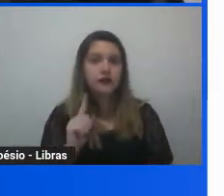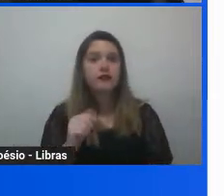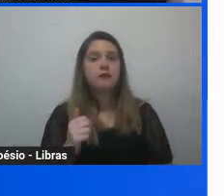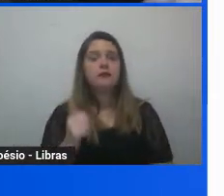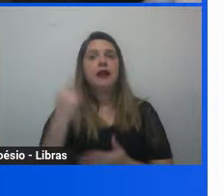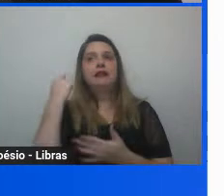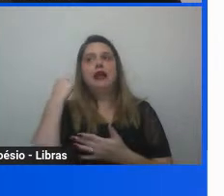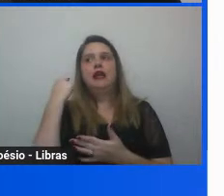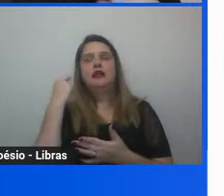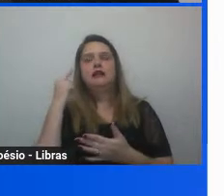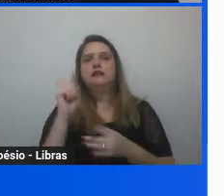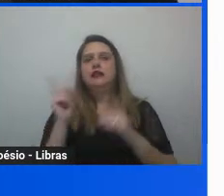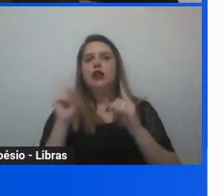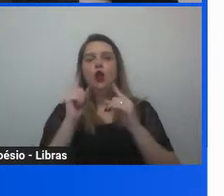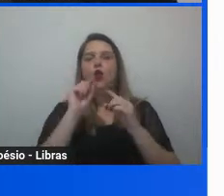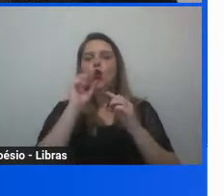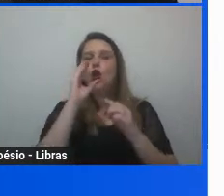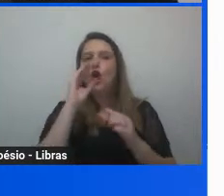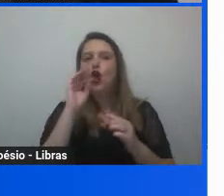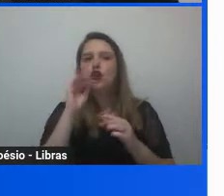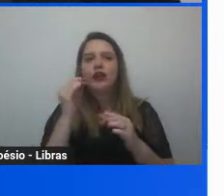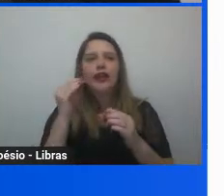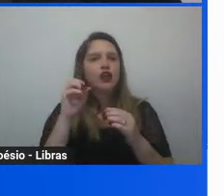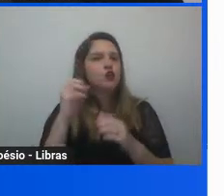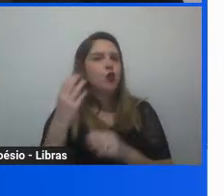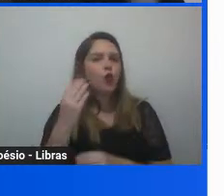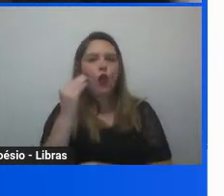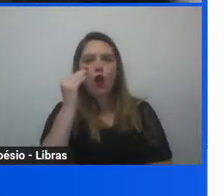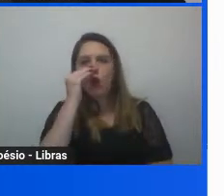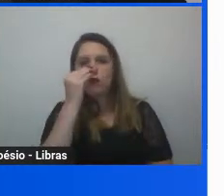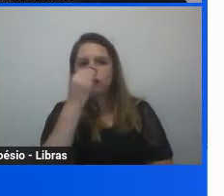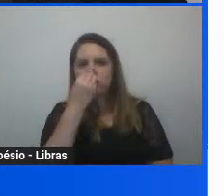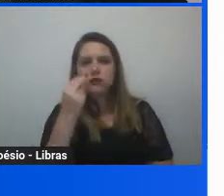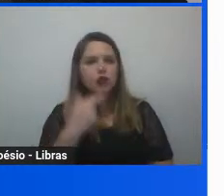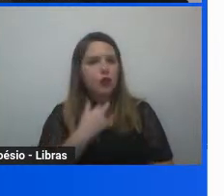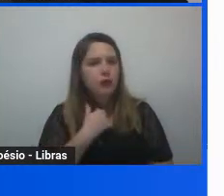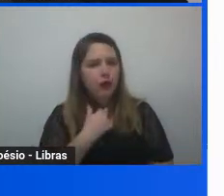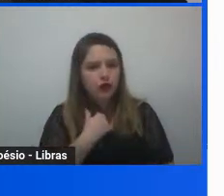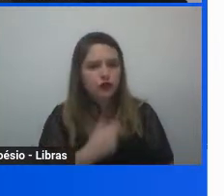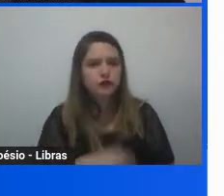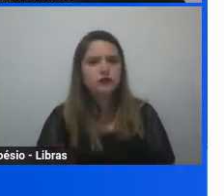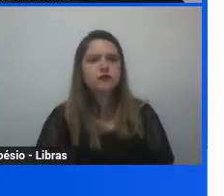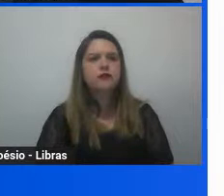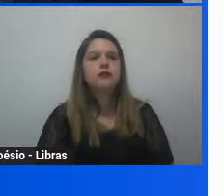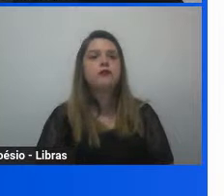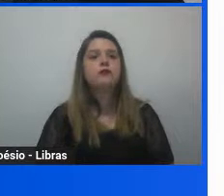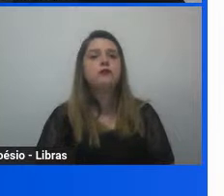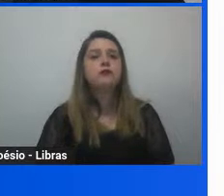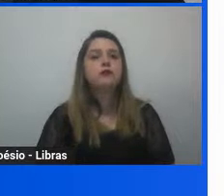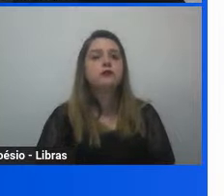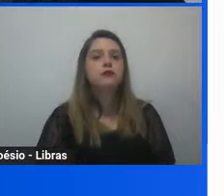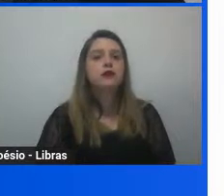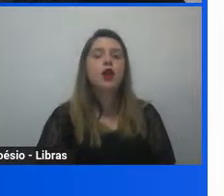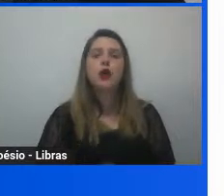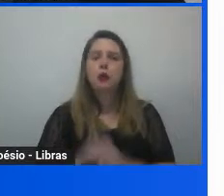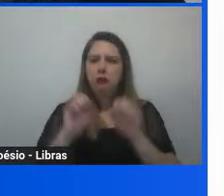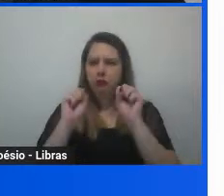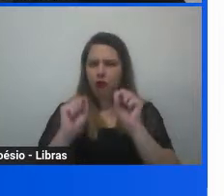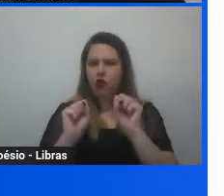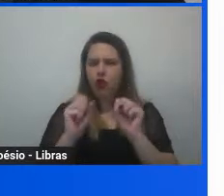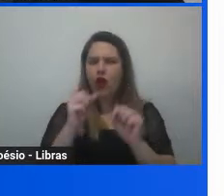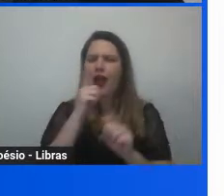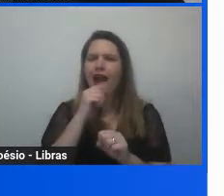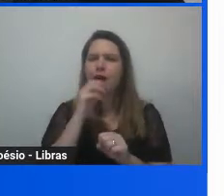não causar um novo dano além do que já foi ocasionado pelo trauma. Posso colocar água quente no